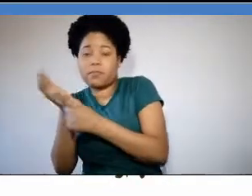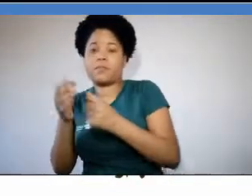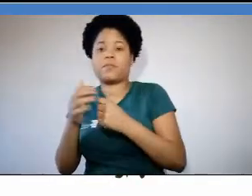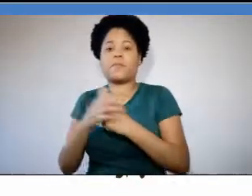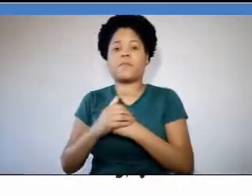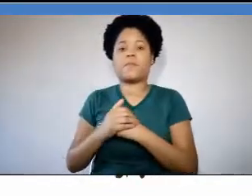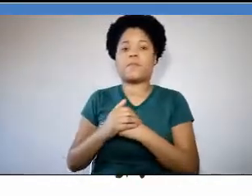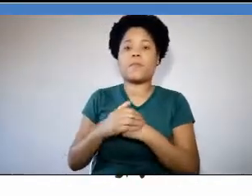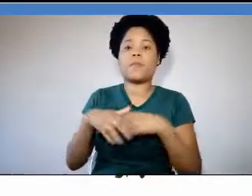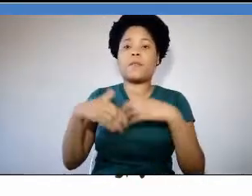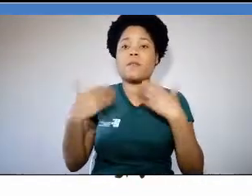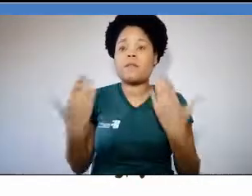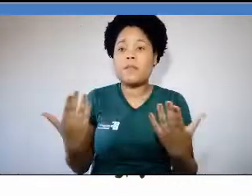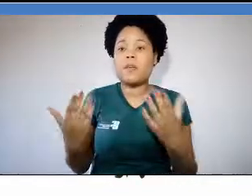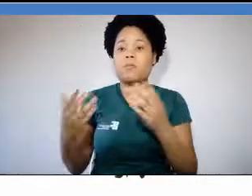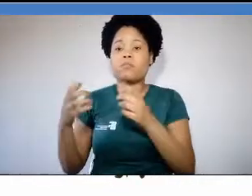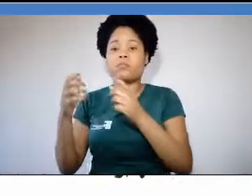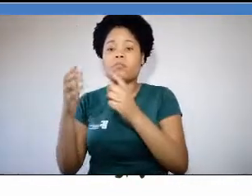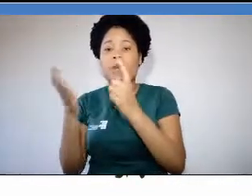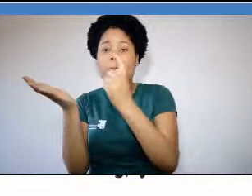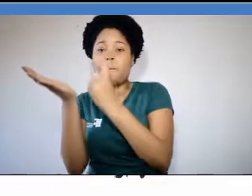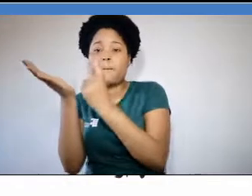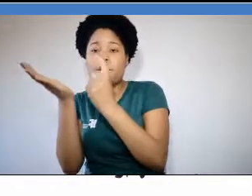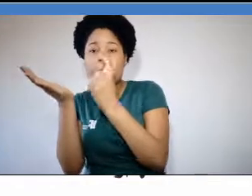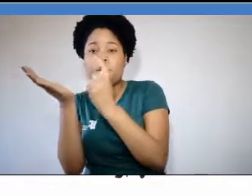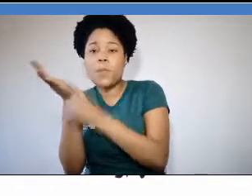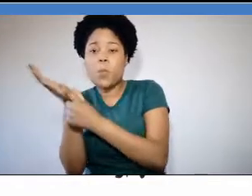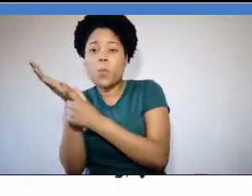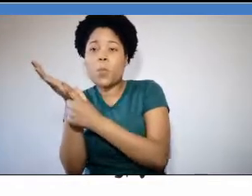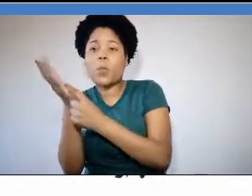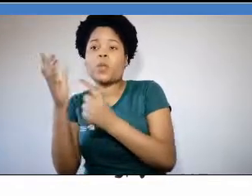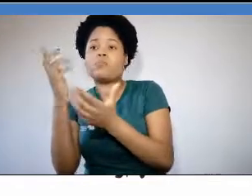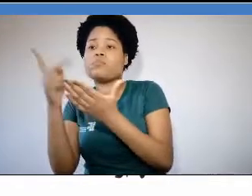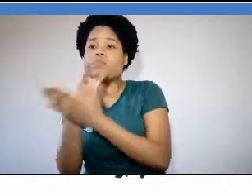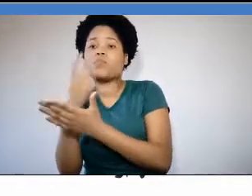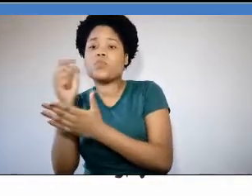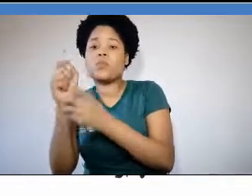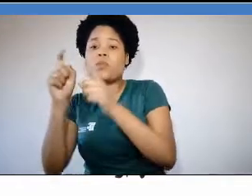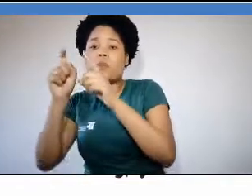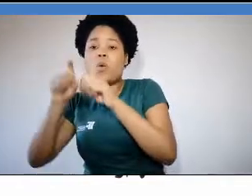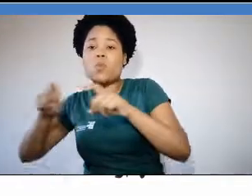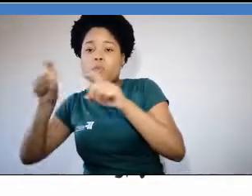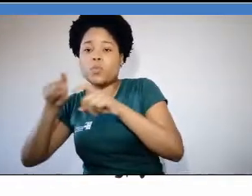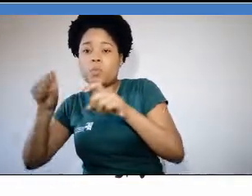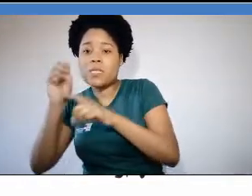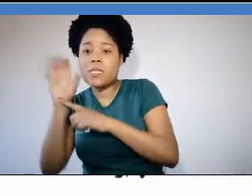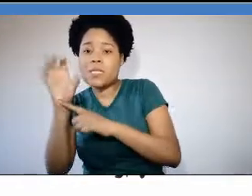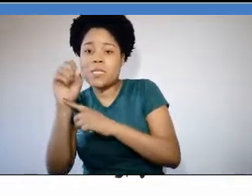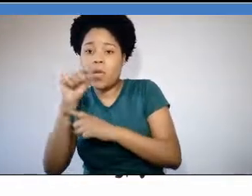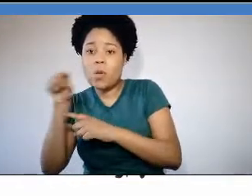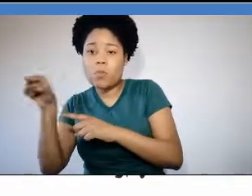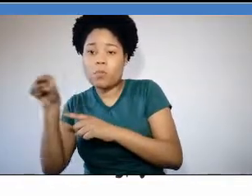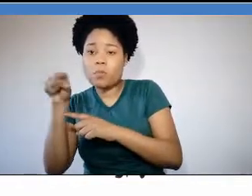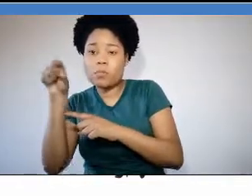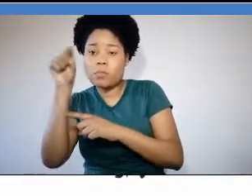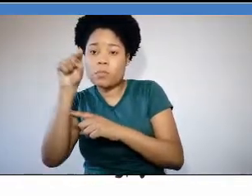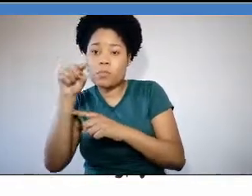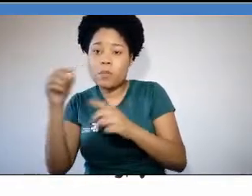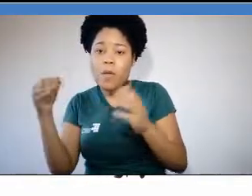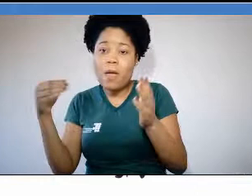outra ponta. Então, aqui nessa ponta de cá, o que está ocorrendo? Então, o sinal digital está saindo do computador, indo até